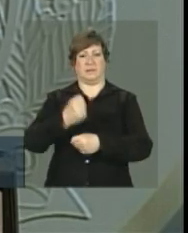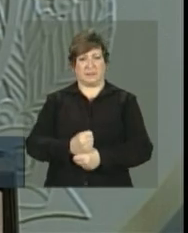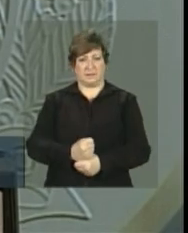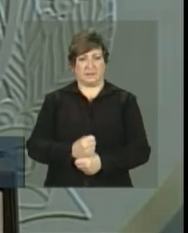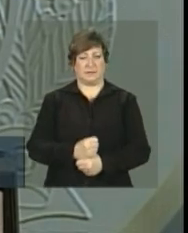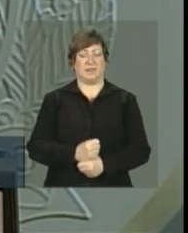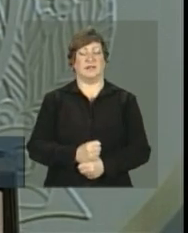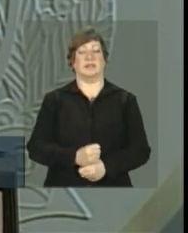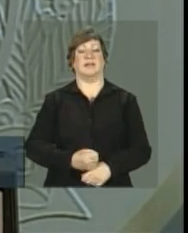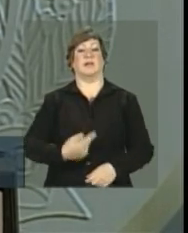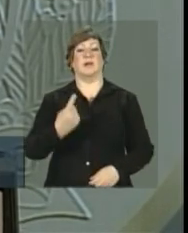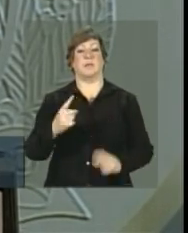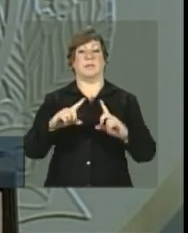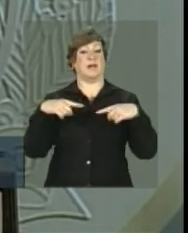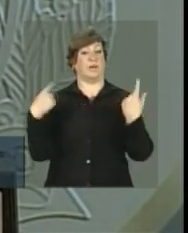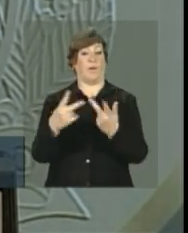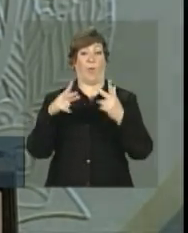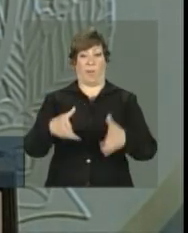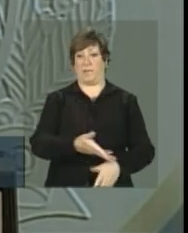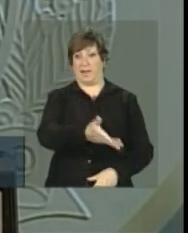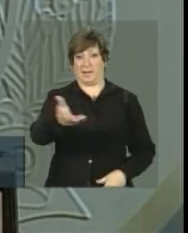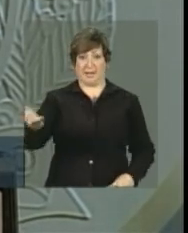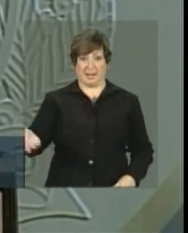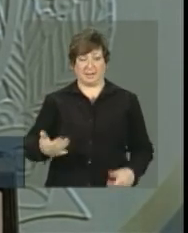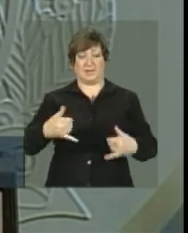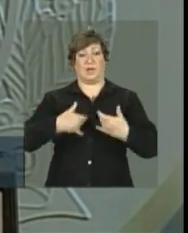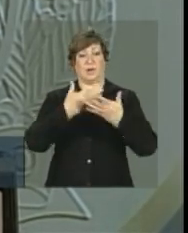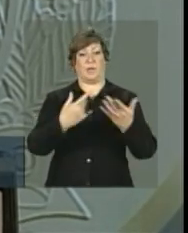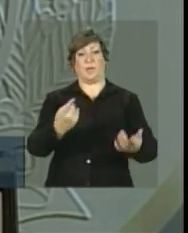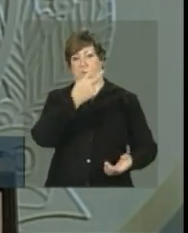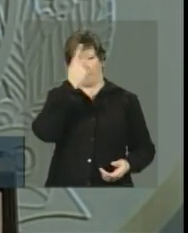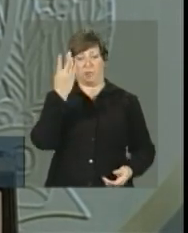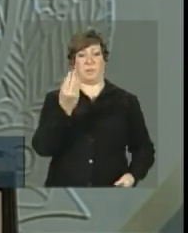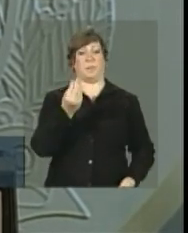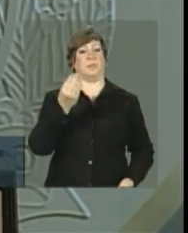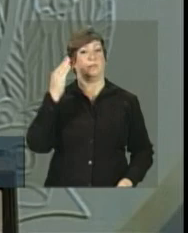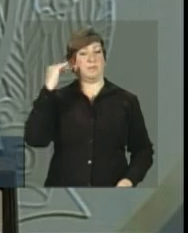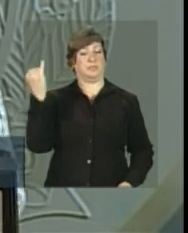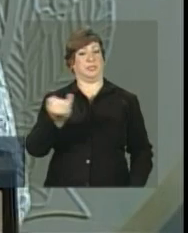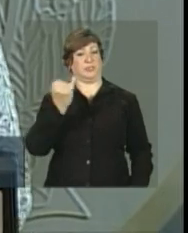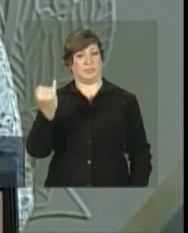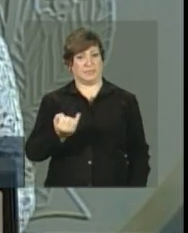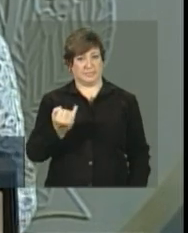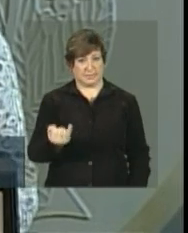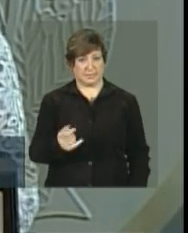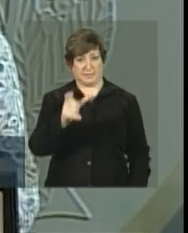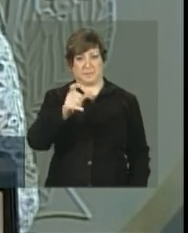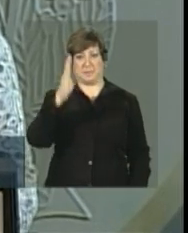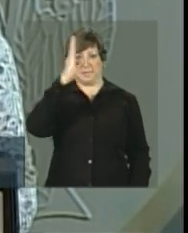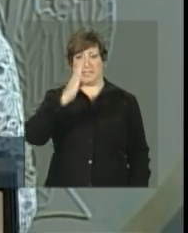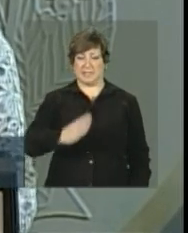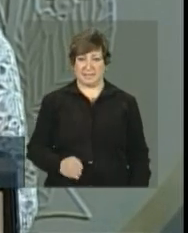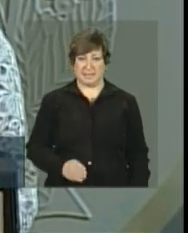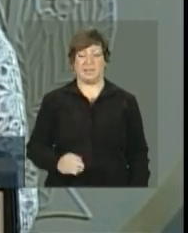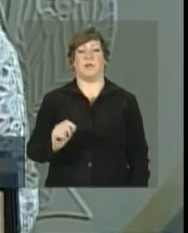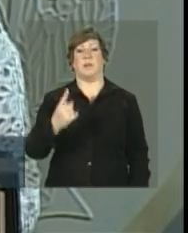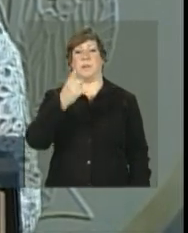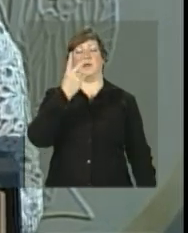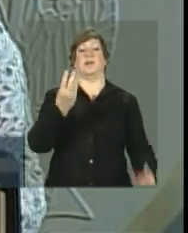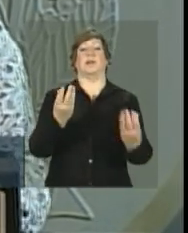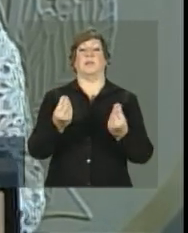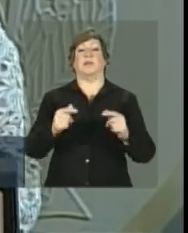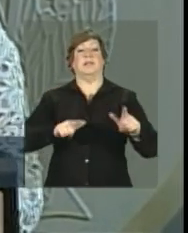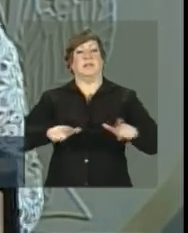uma cerimônia como essa que homenageou um grande brasileiro, uma pessoa que deu grandes